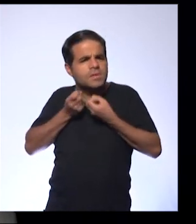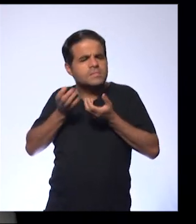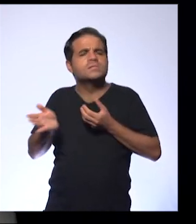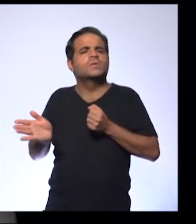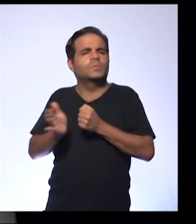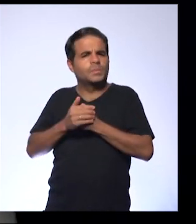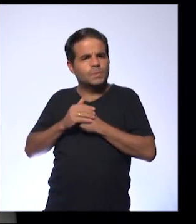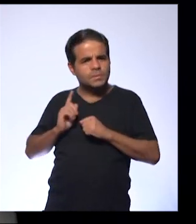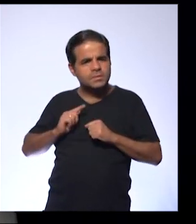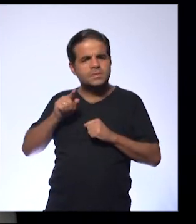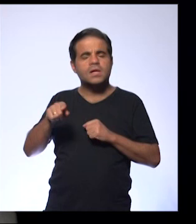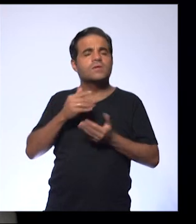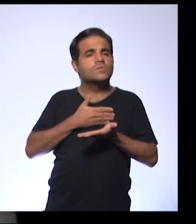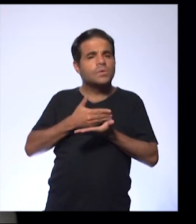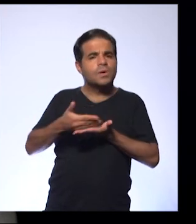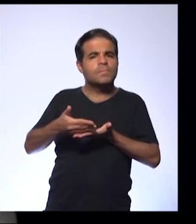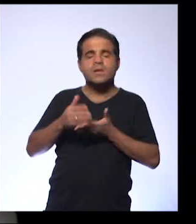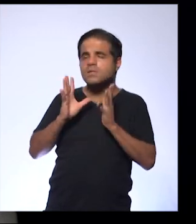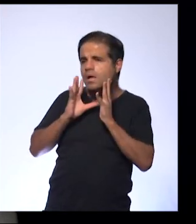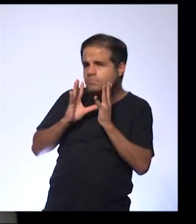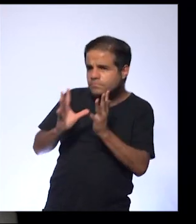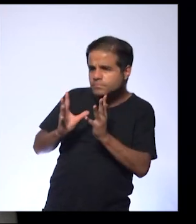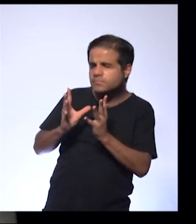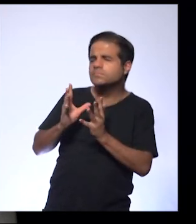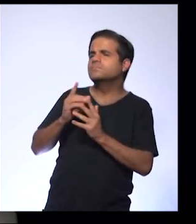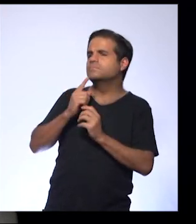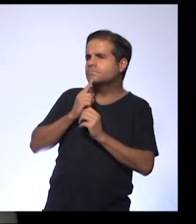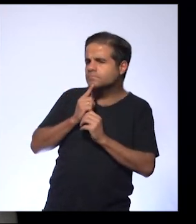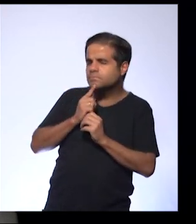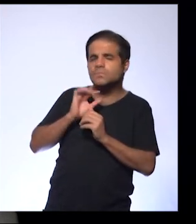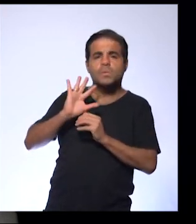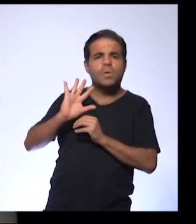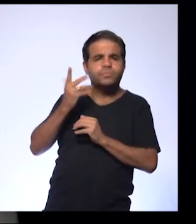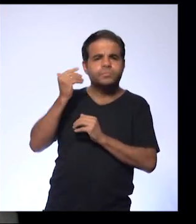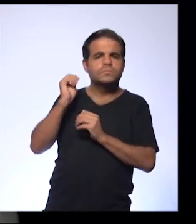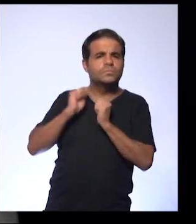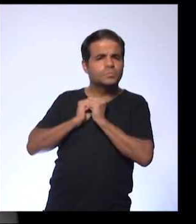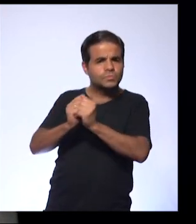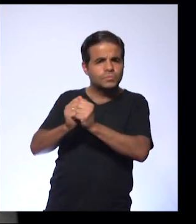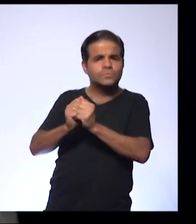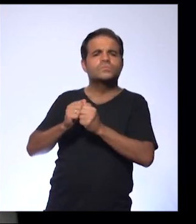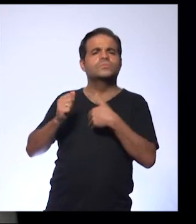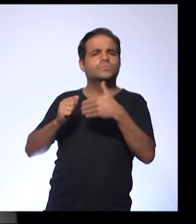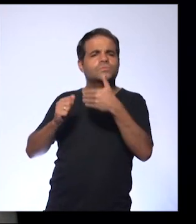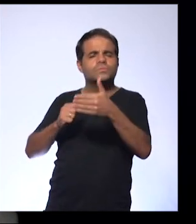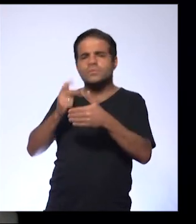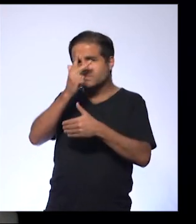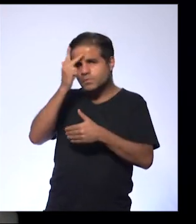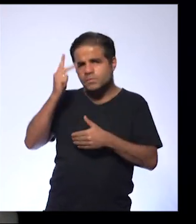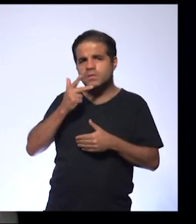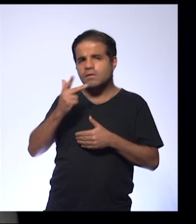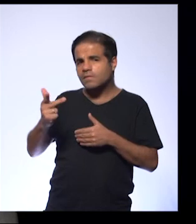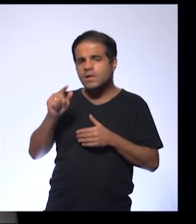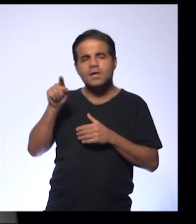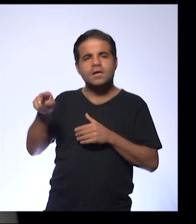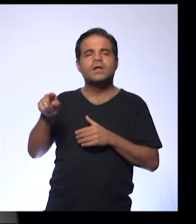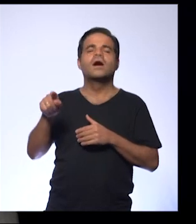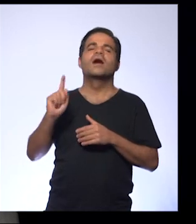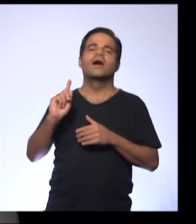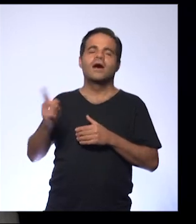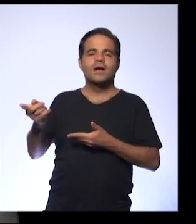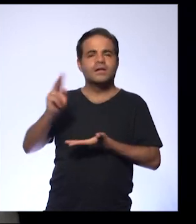aí. E quando você começa a dar atenção para esse mundo que acontece junto enquanto a pessoa diz o que está dizendo, a